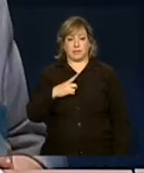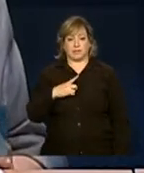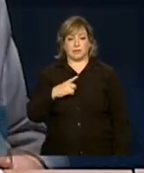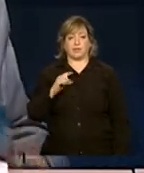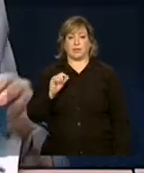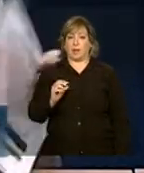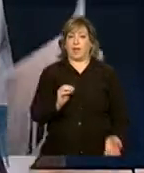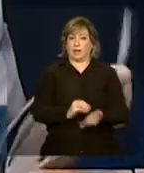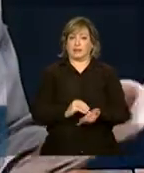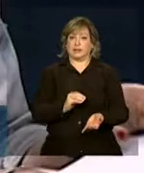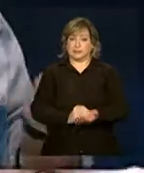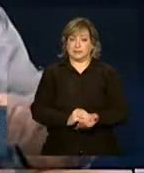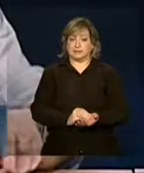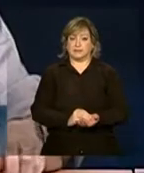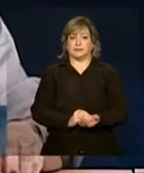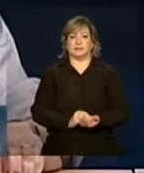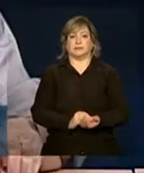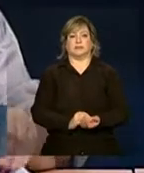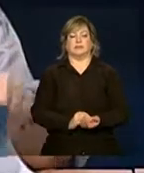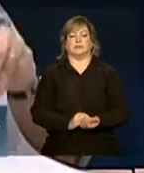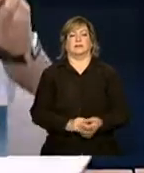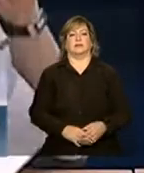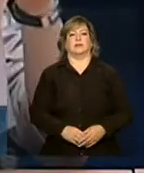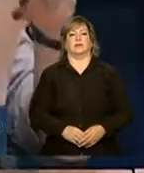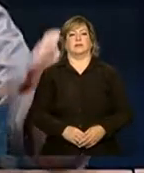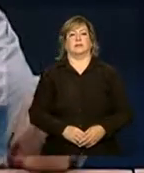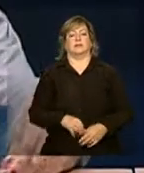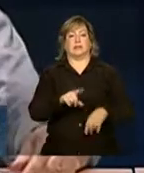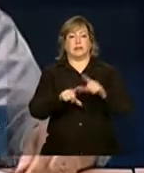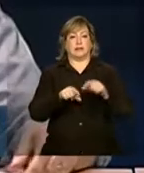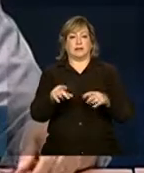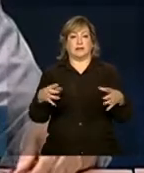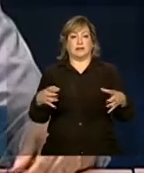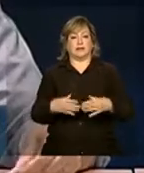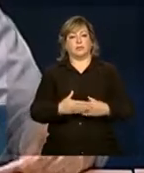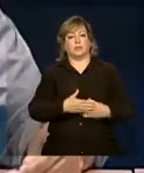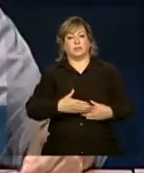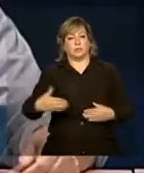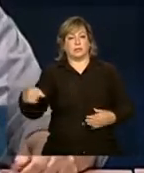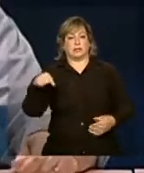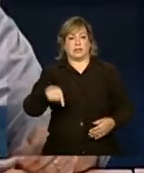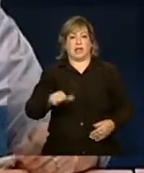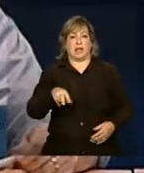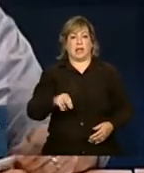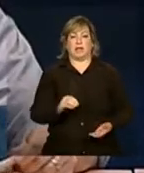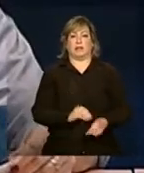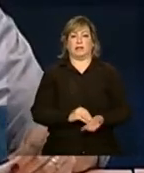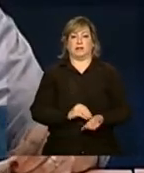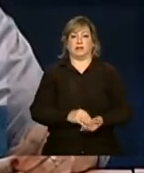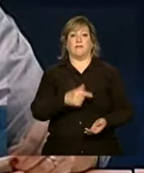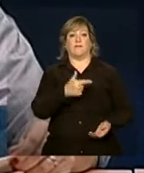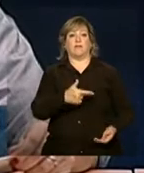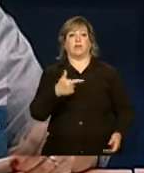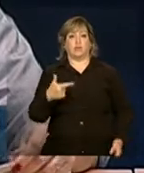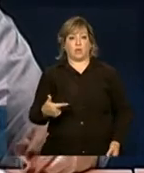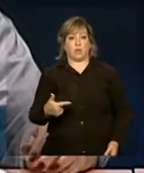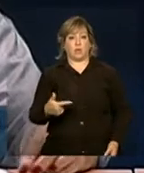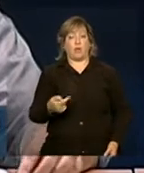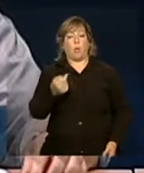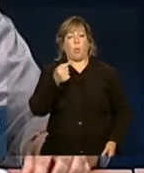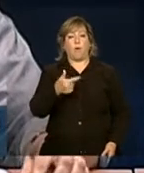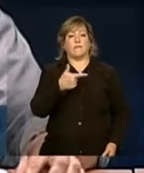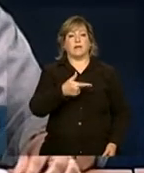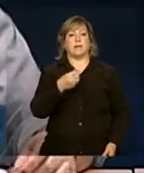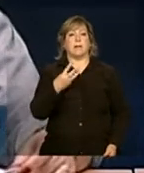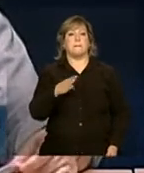ainda em seleção durante esse ano ainda 22 vi